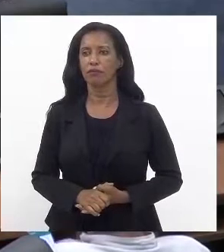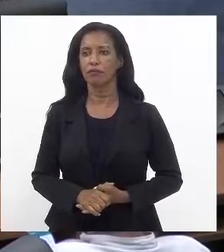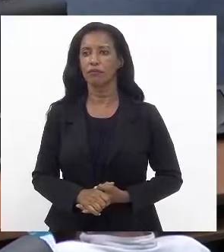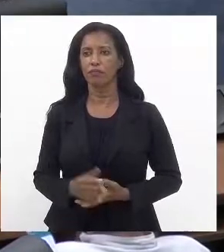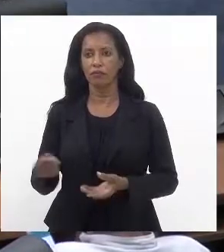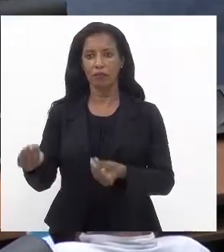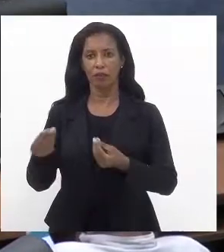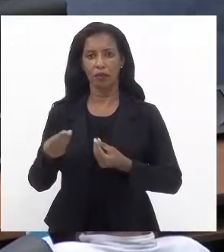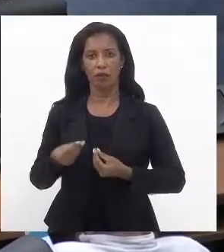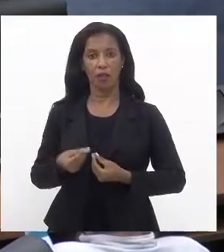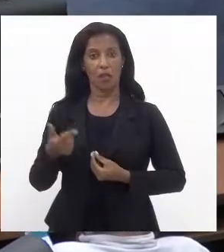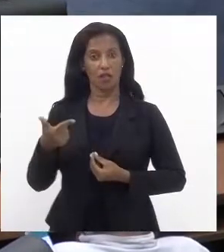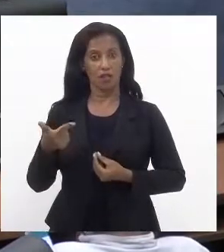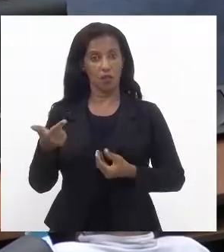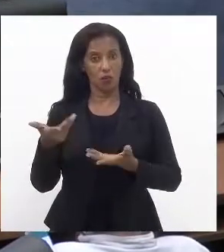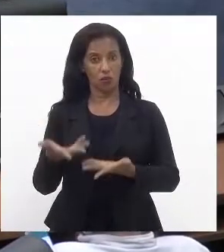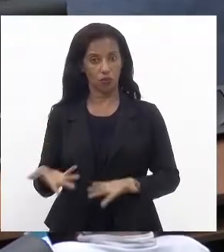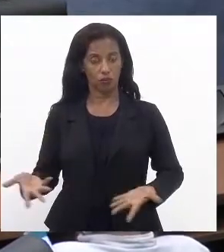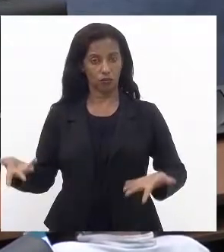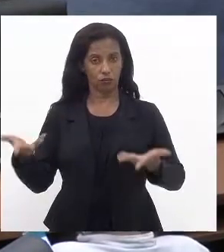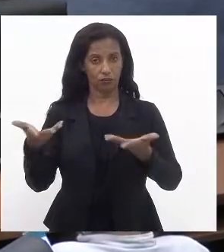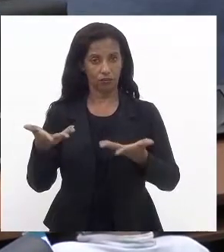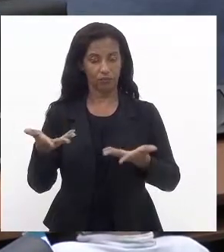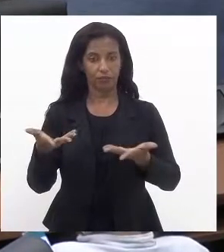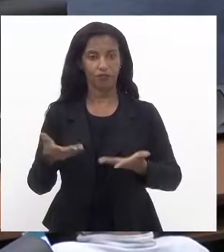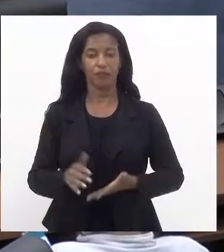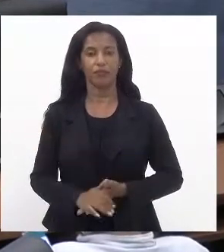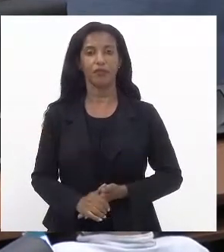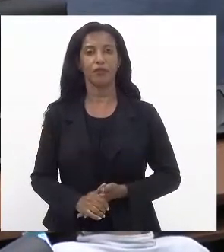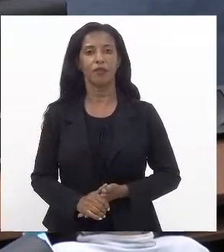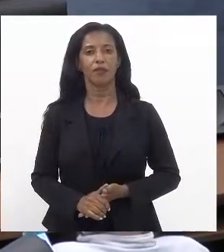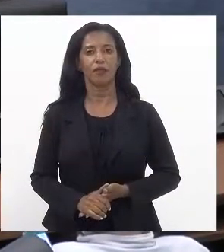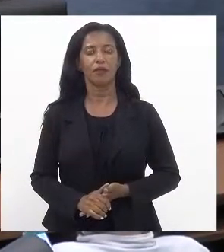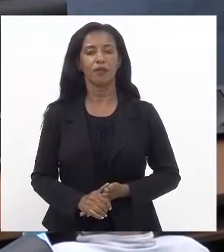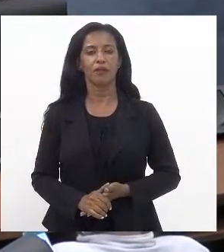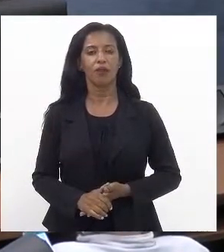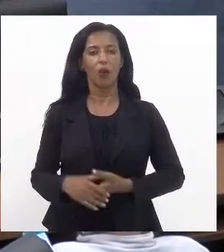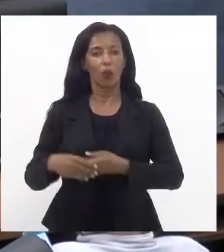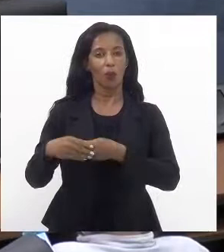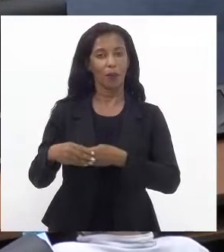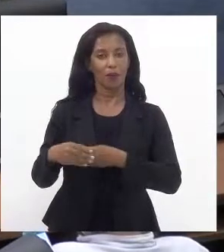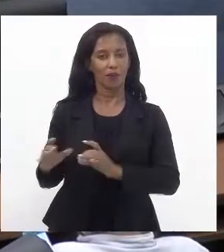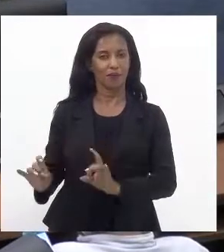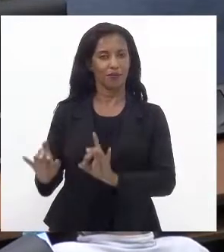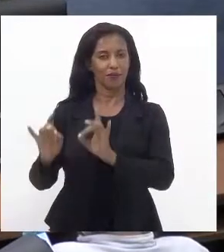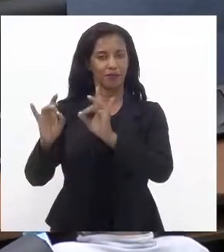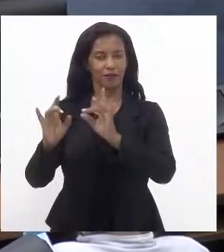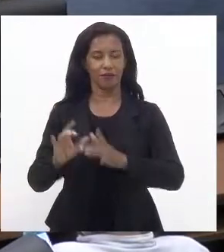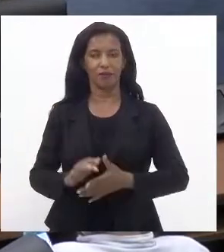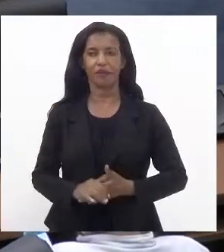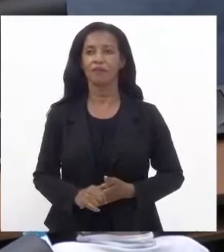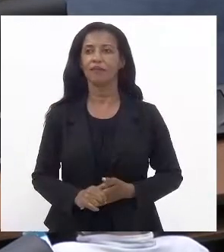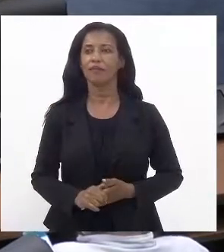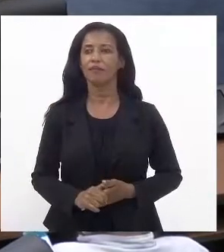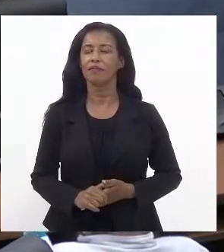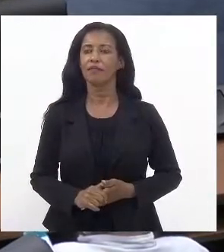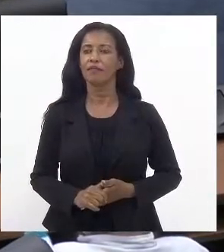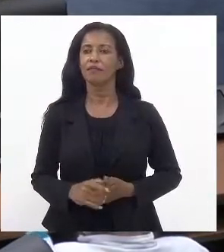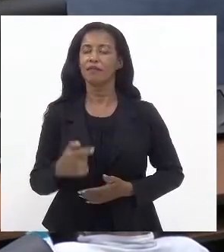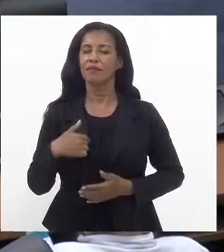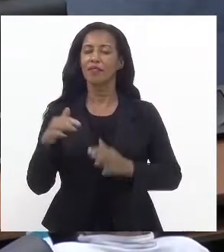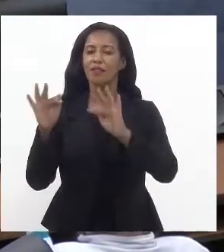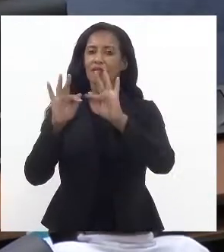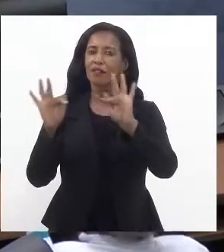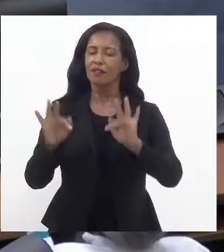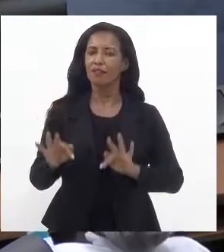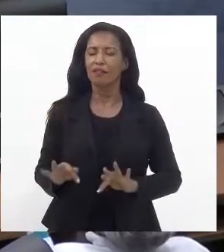cabe-me, segundo o cerimonial, fazer uma saudação especial. E fiquei muito feliz,